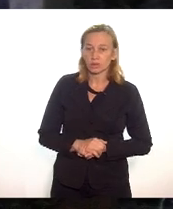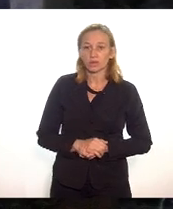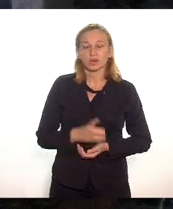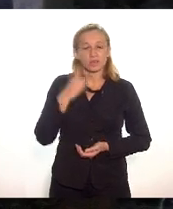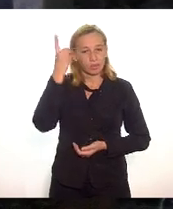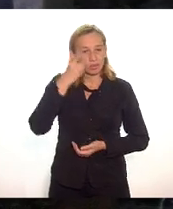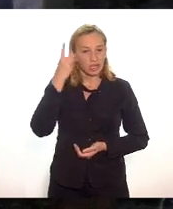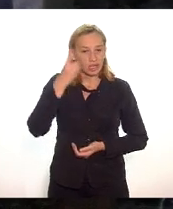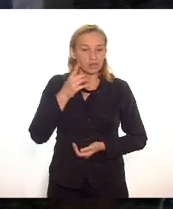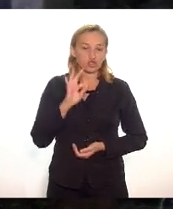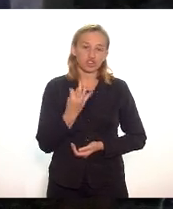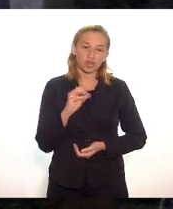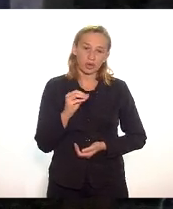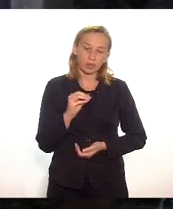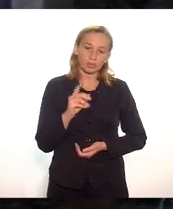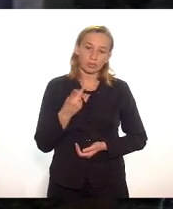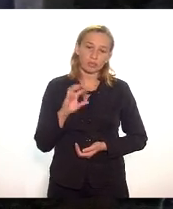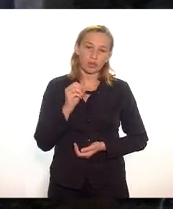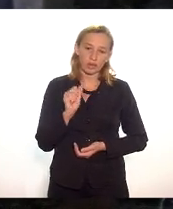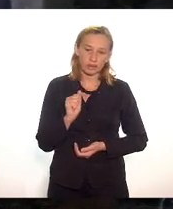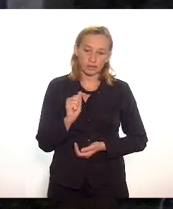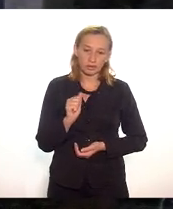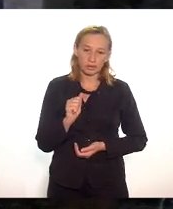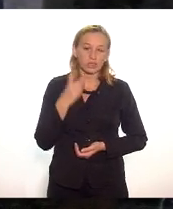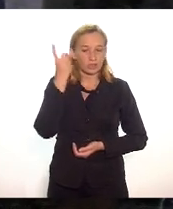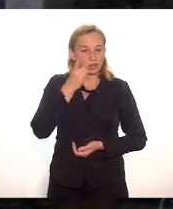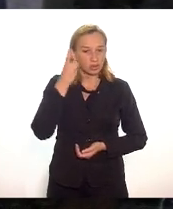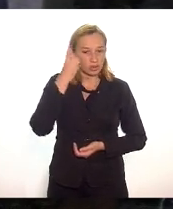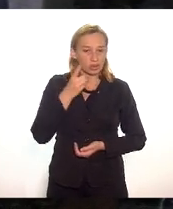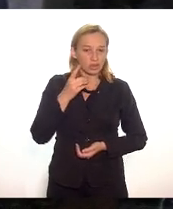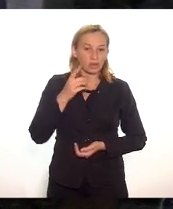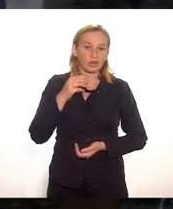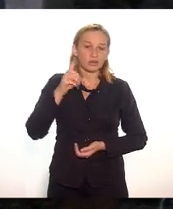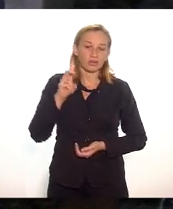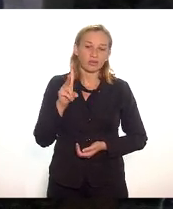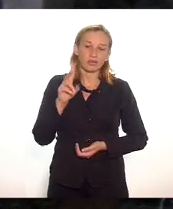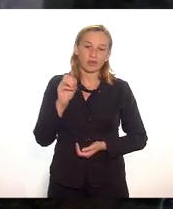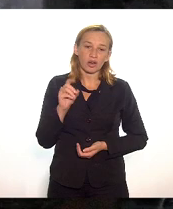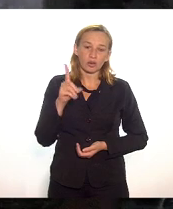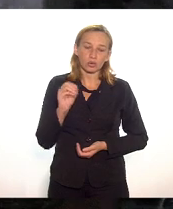Deputado Tiago Pampolha. Deputado Valdo Ceasa.